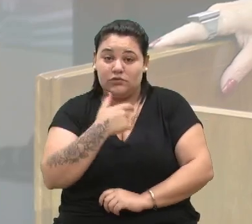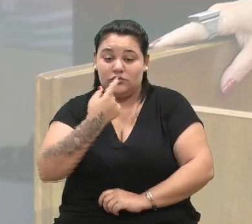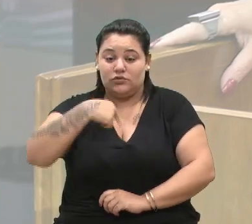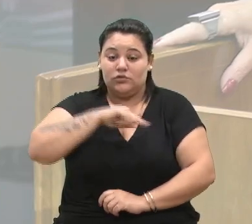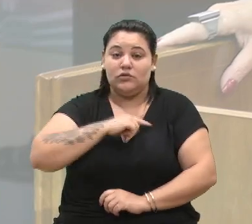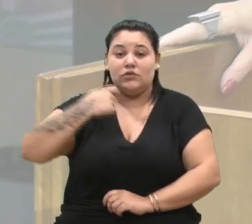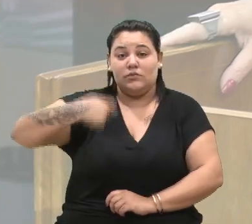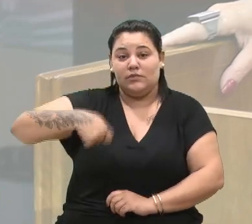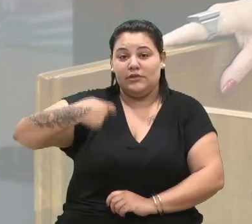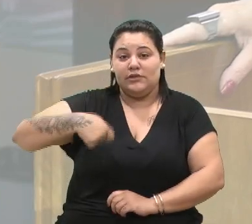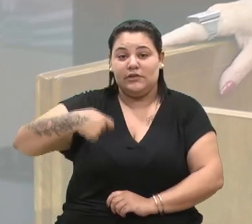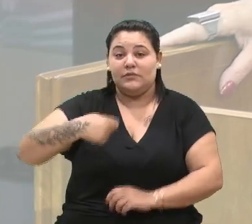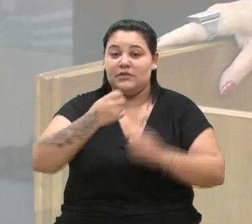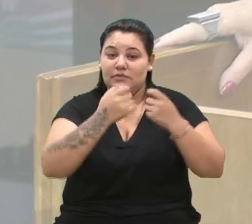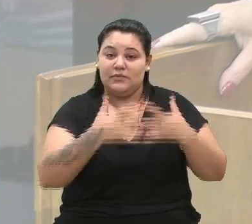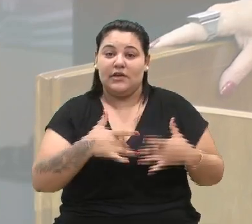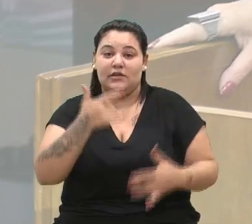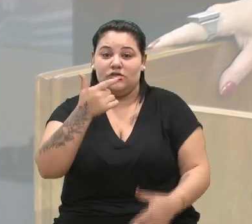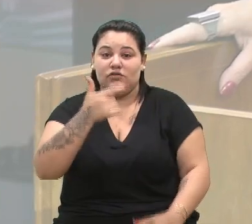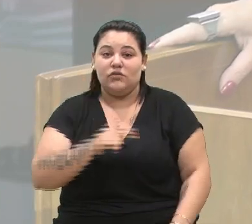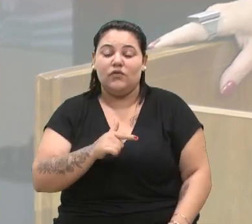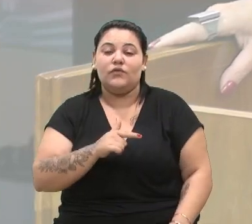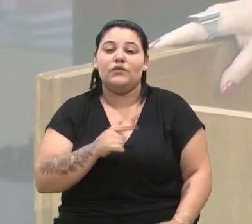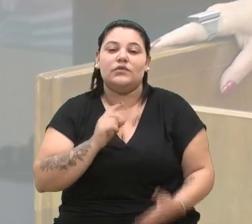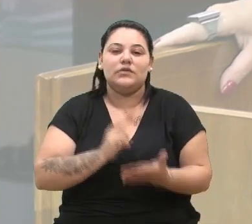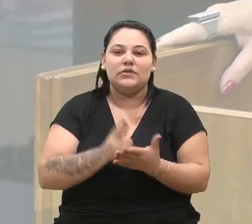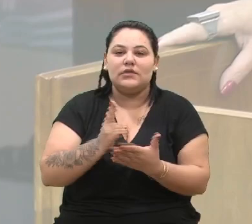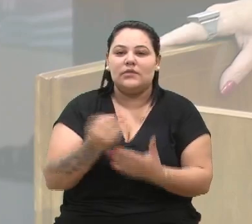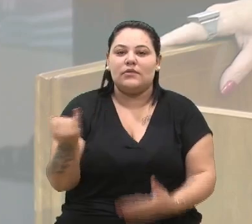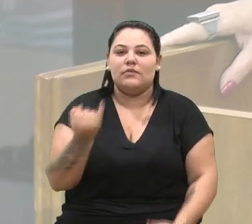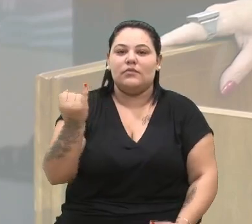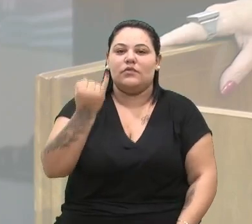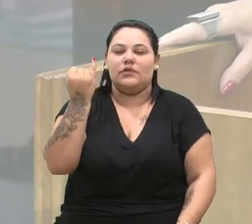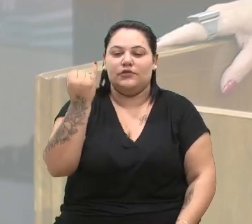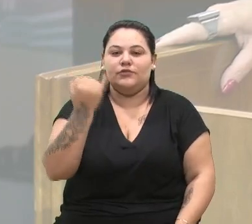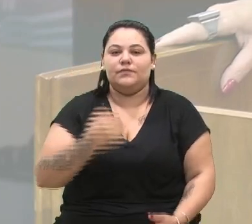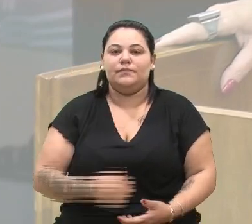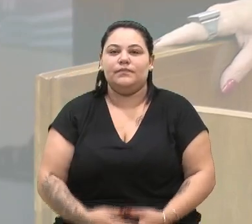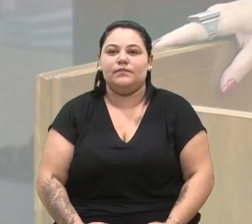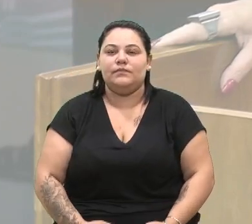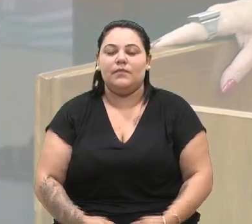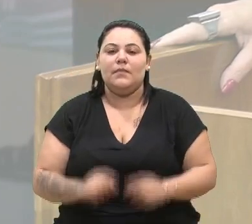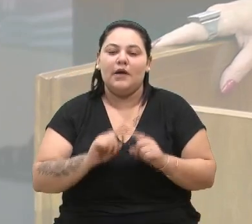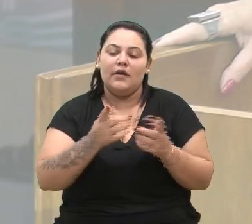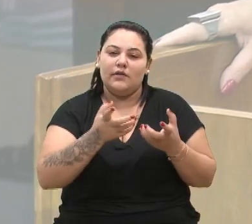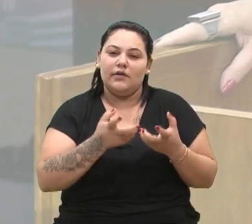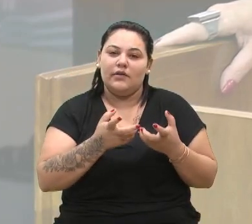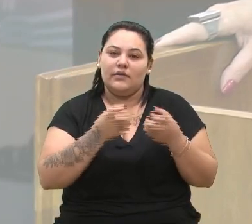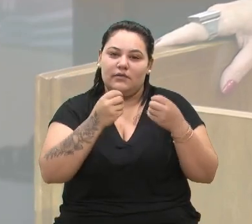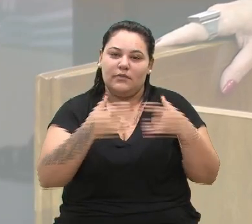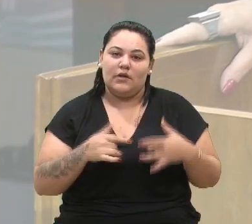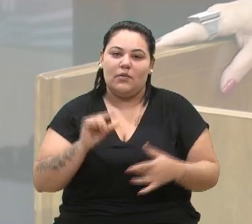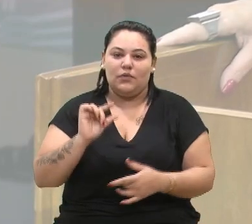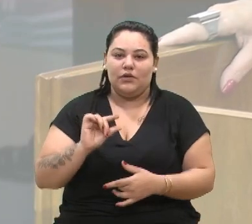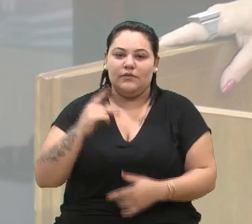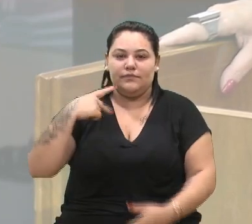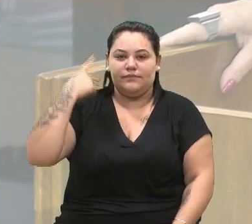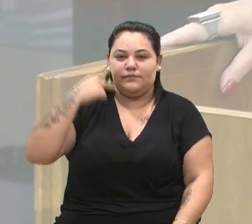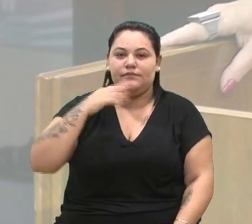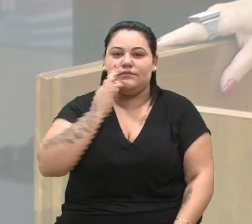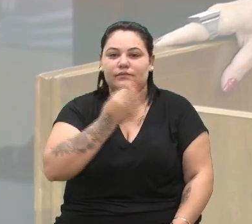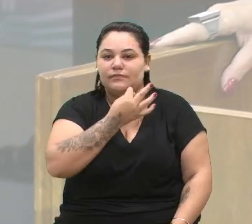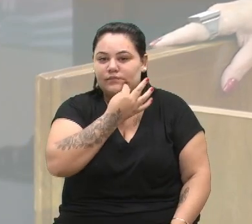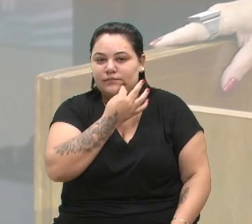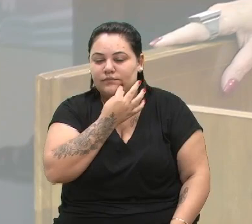precisa reforçar, sempre é importante, né? Mas nesse caso, eu gostaria de falar um pouquinho, vereadora Tatiane, sobre esse